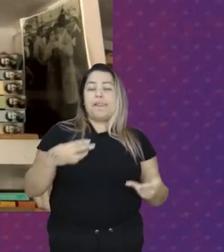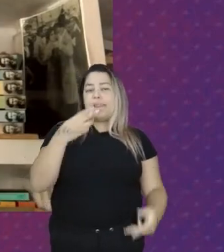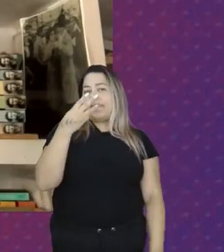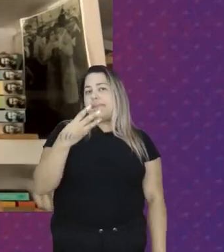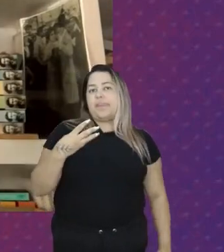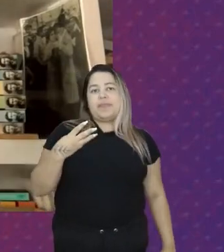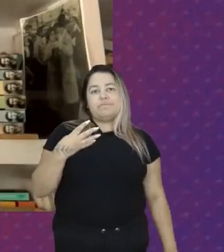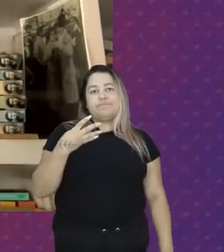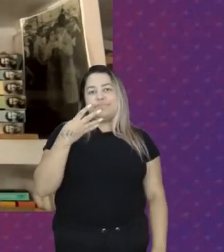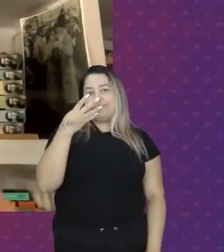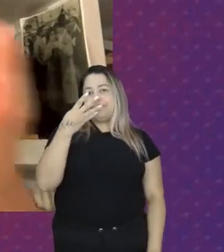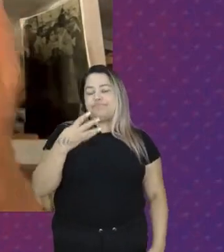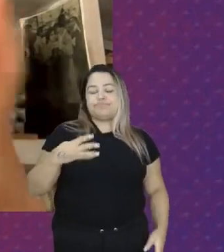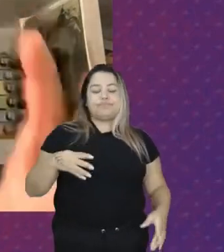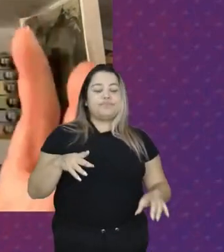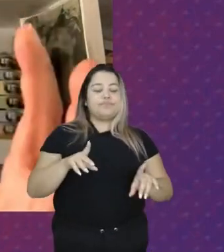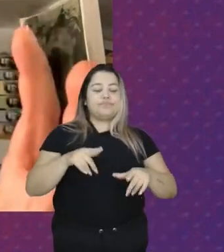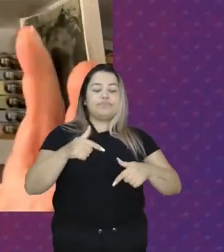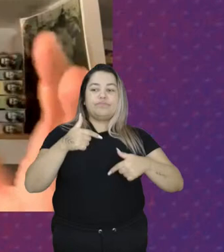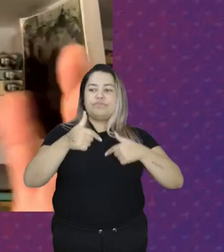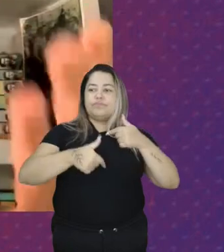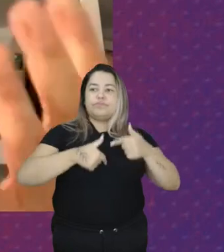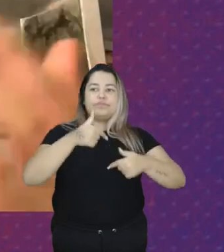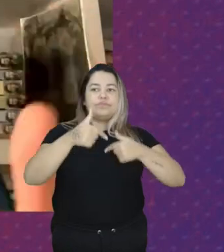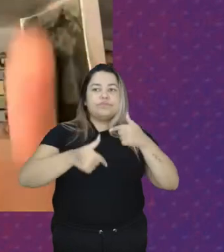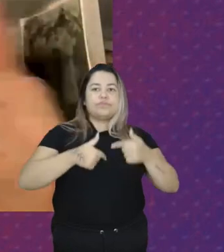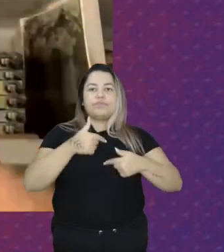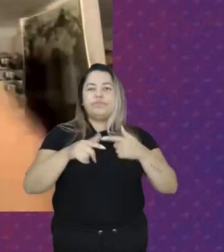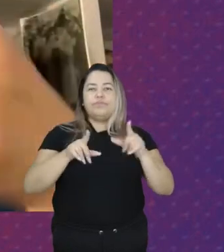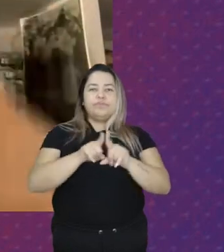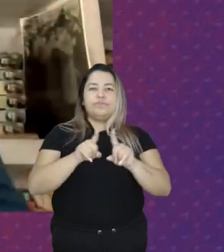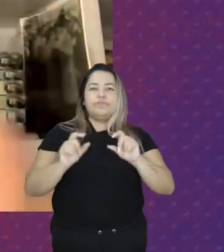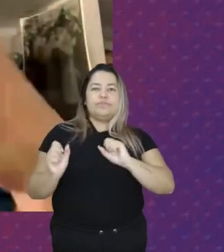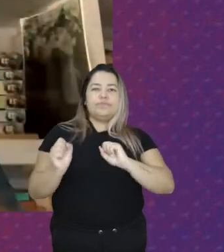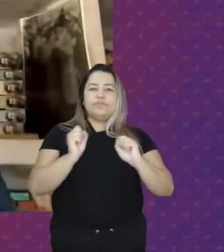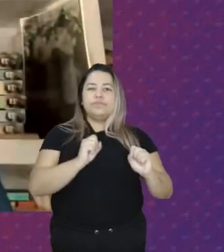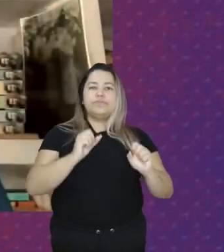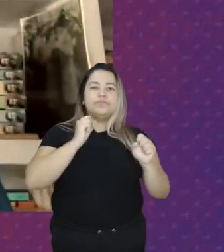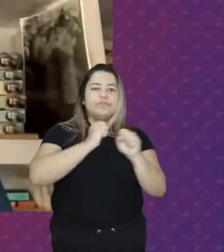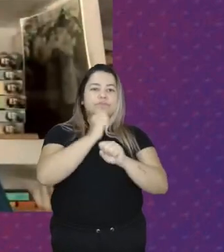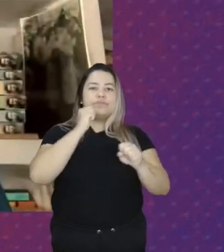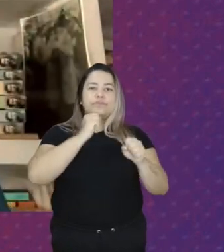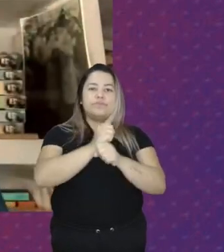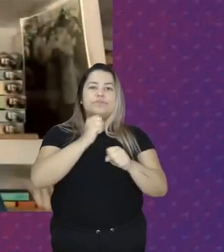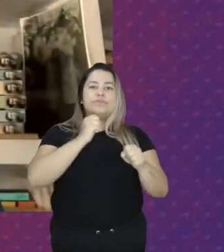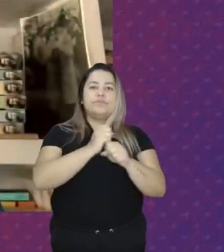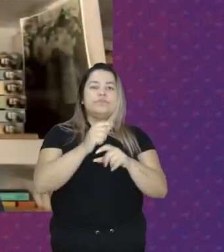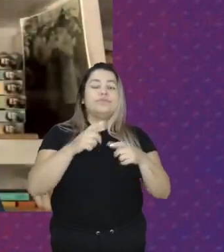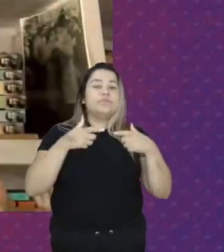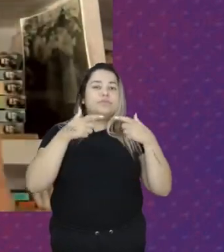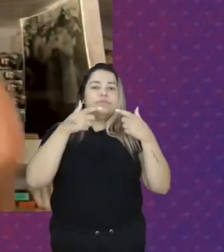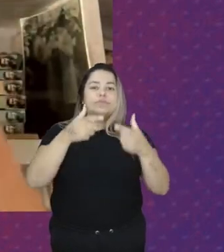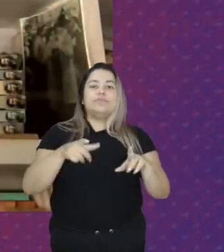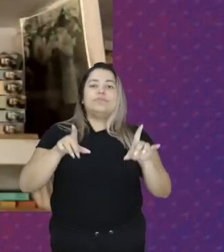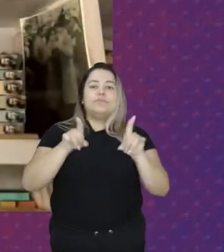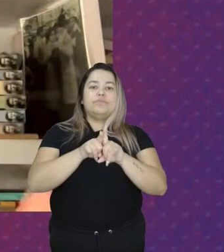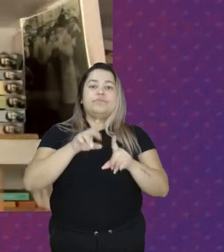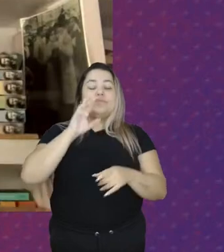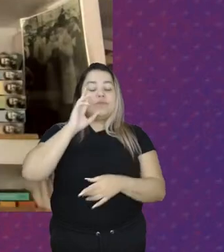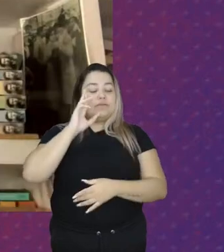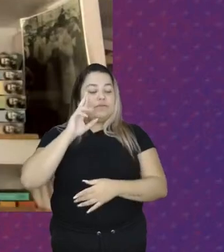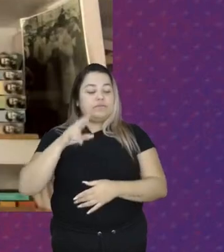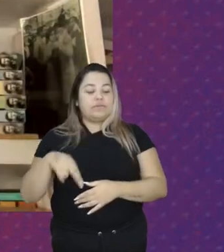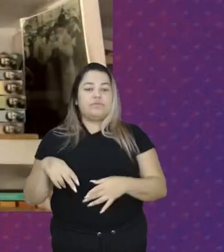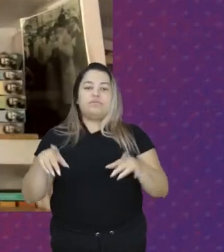tripla e às vezes quádrupla jornada de trabalho, possamos construir espaço de